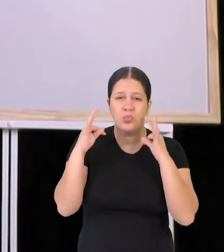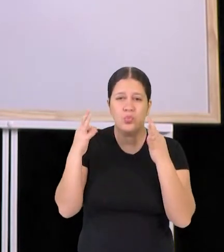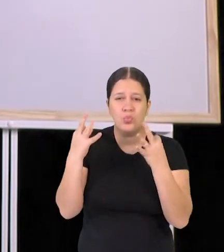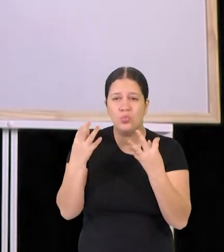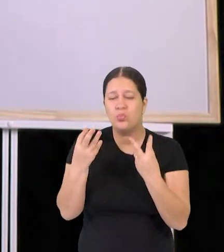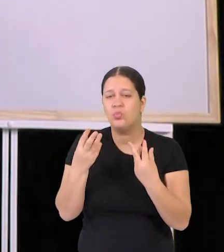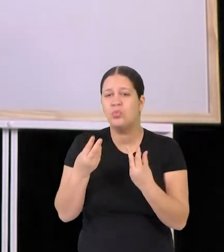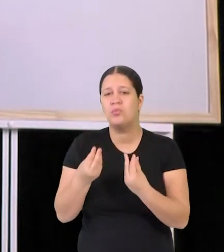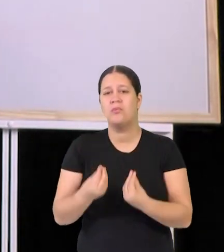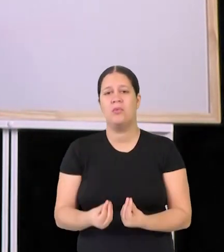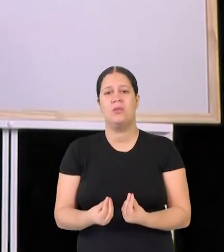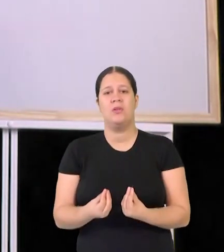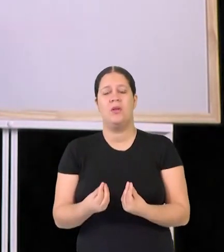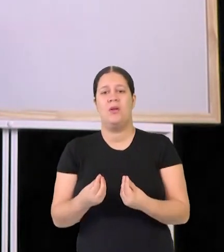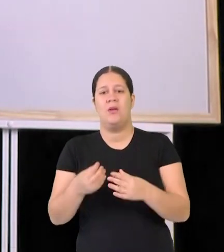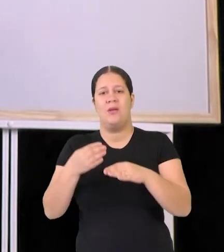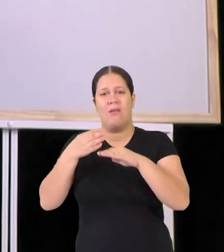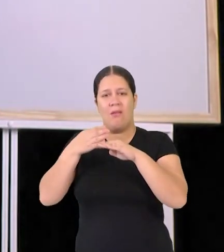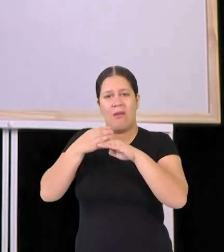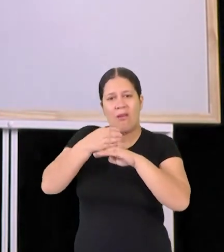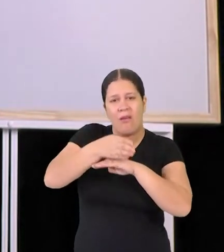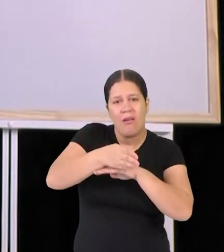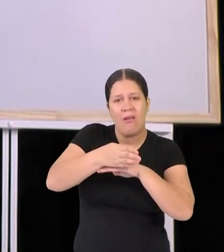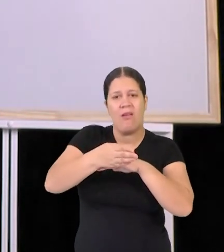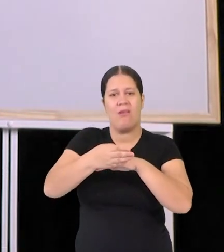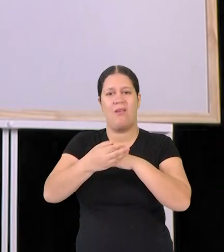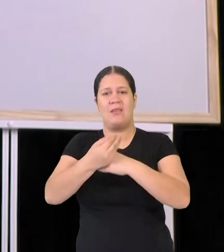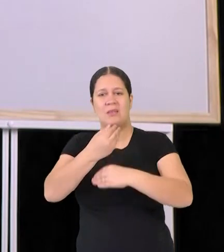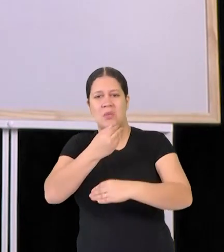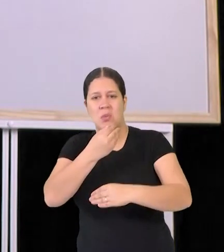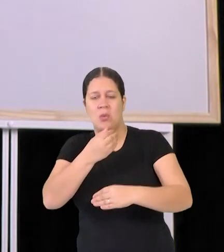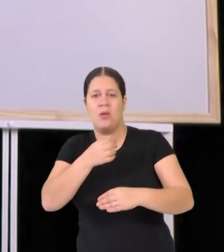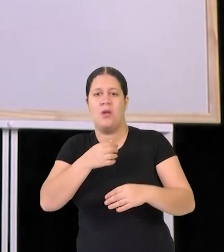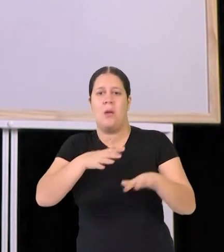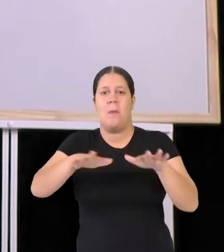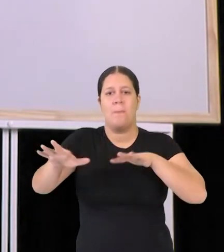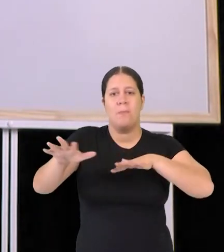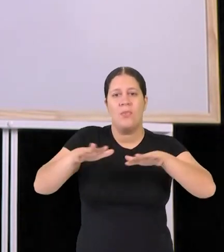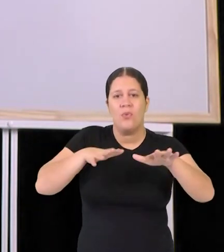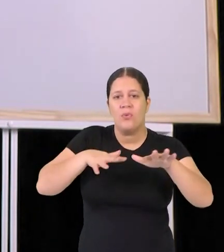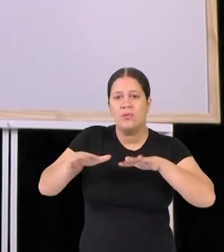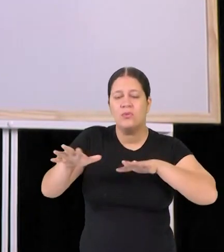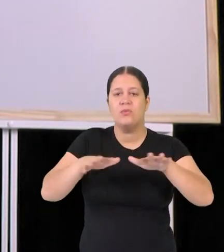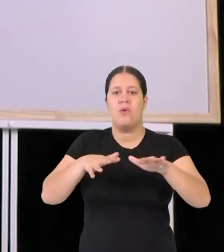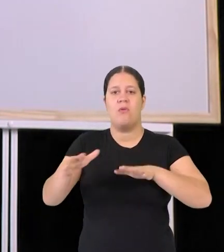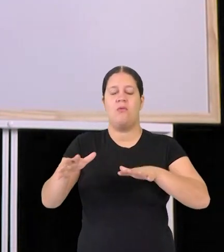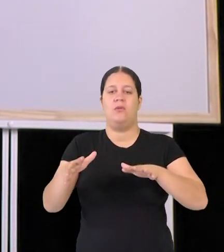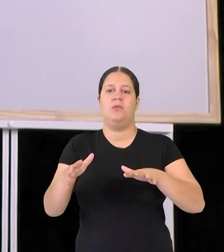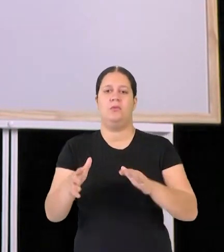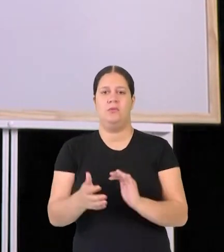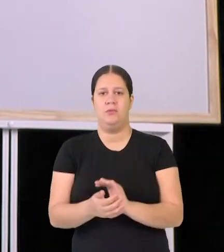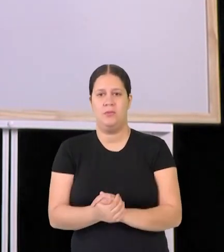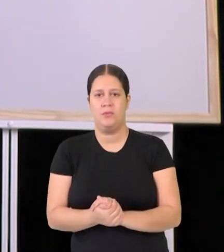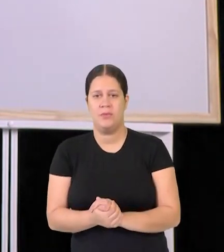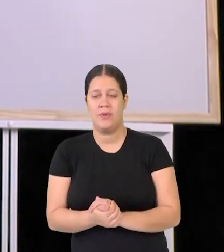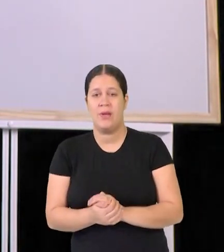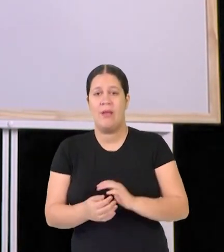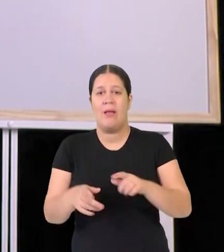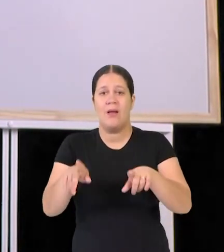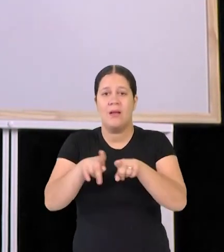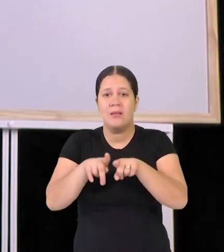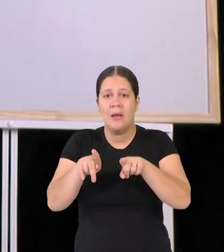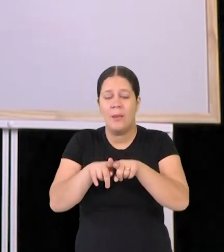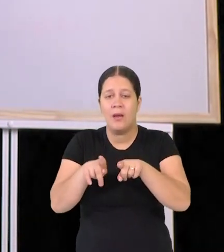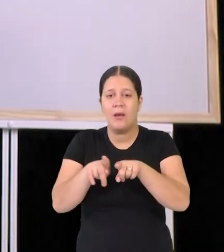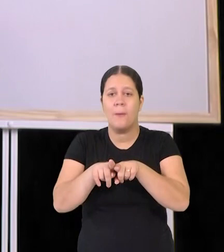isso entra em movimento, tudo isso consegue girar por conta da queima de combustíveis. E através